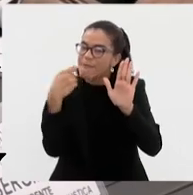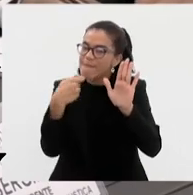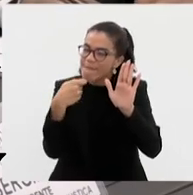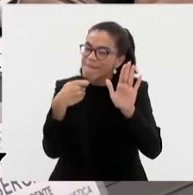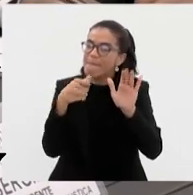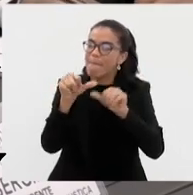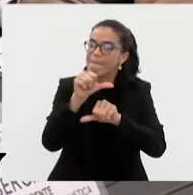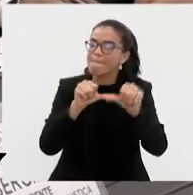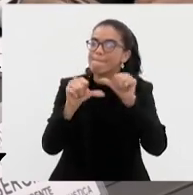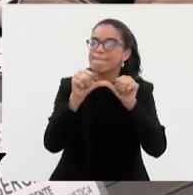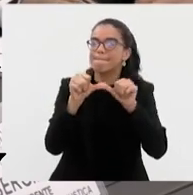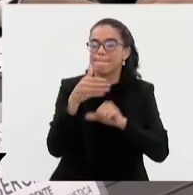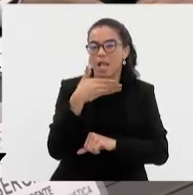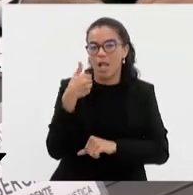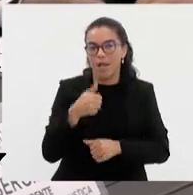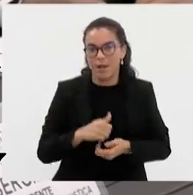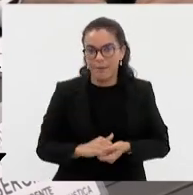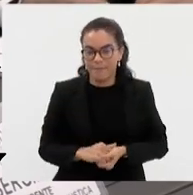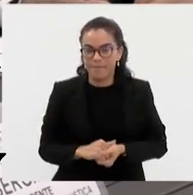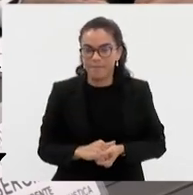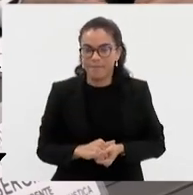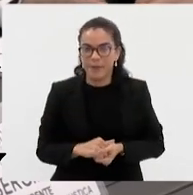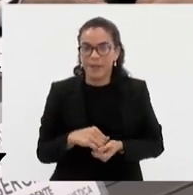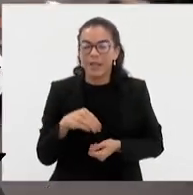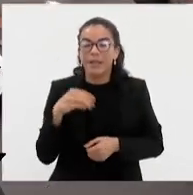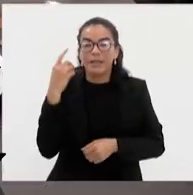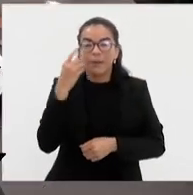corrigiria isso. Deputado Mink.